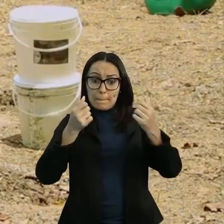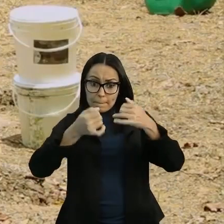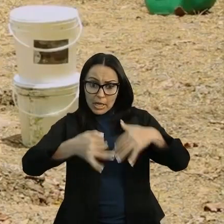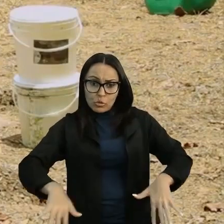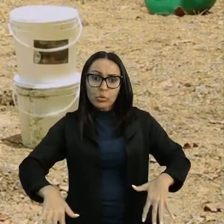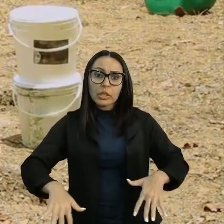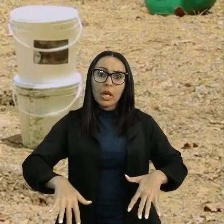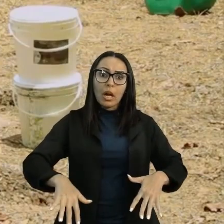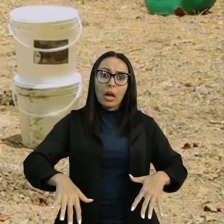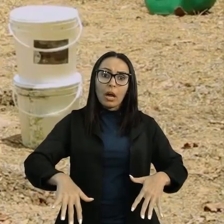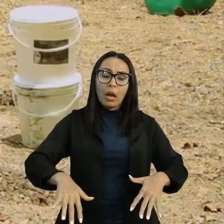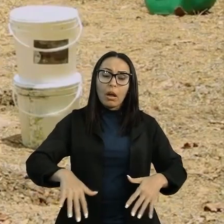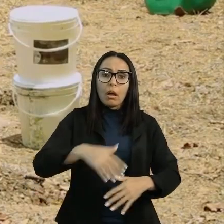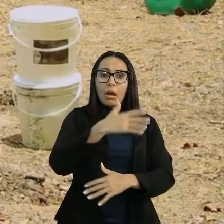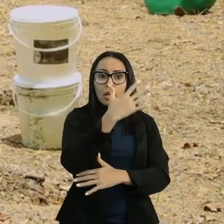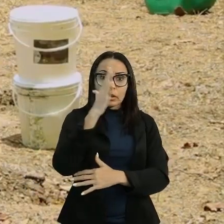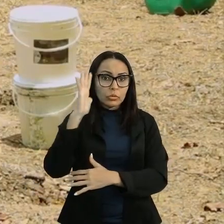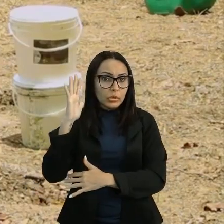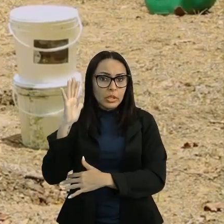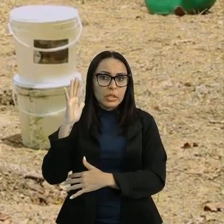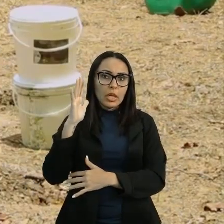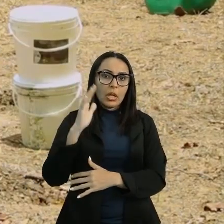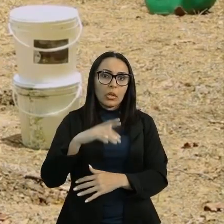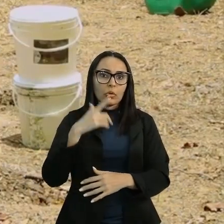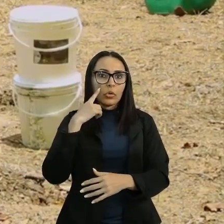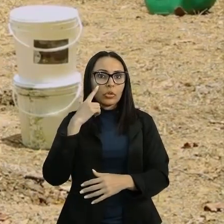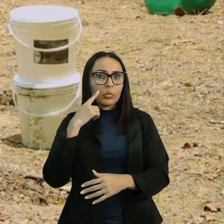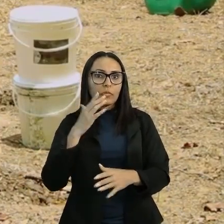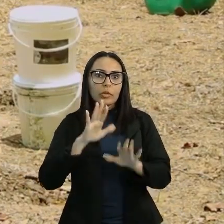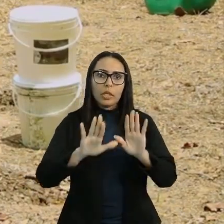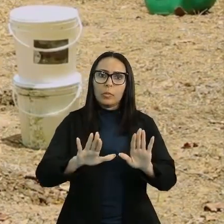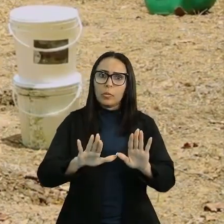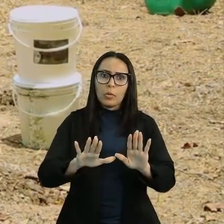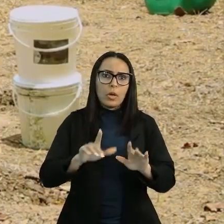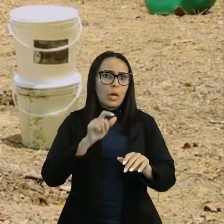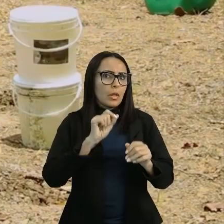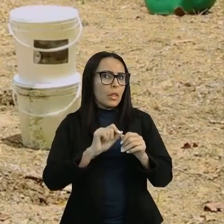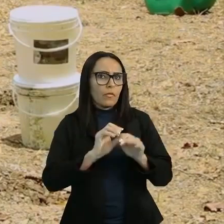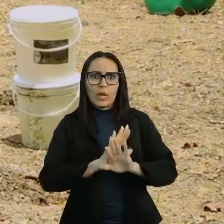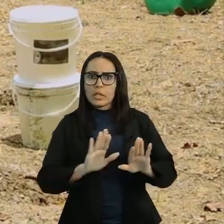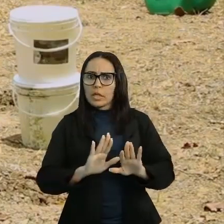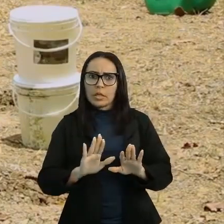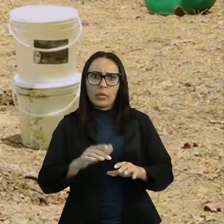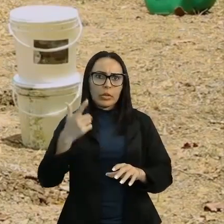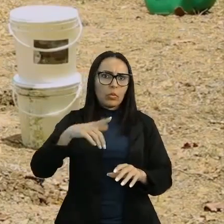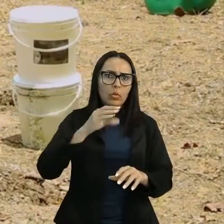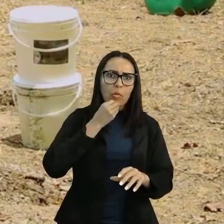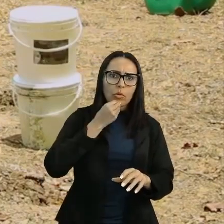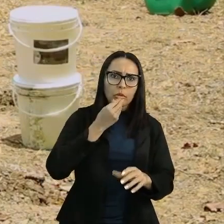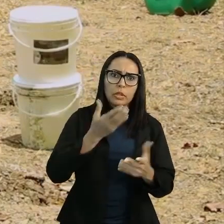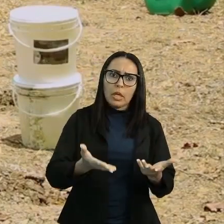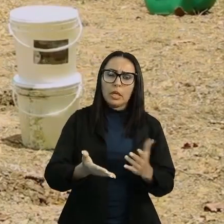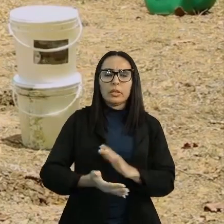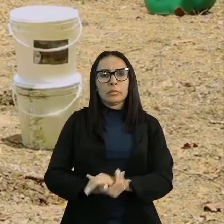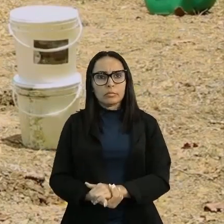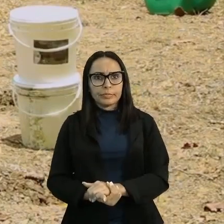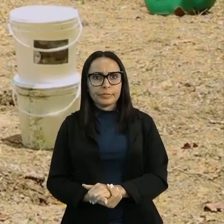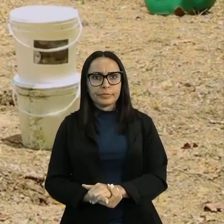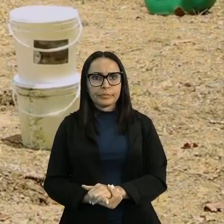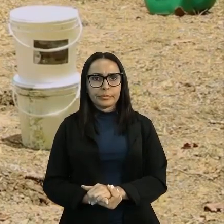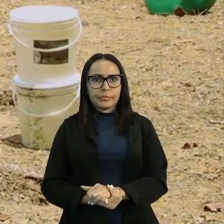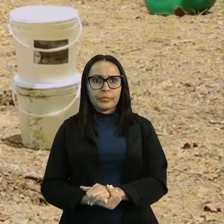para que também não haja um impacto ao meio ambiente. Sim. Eu não conheço sobre café e estou passando a conhecer